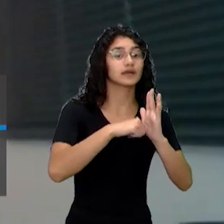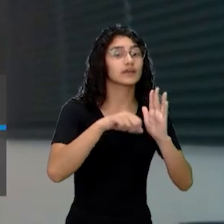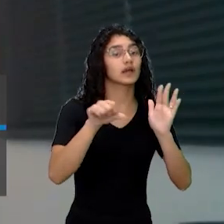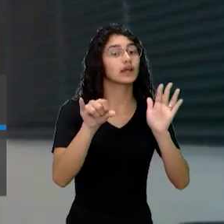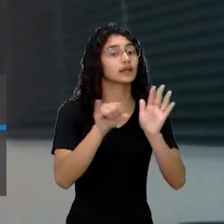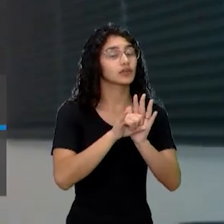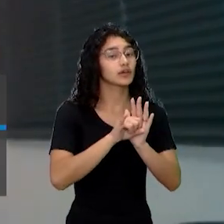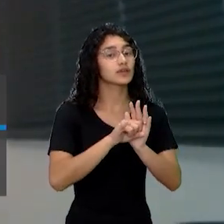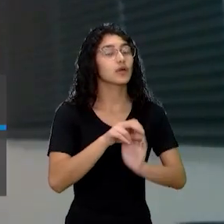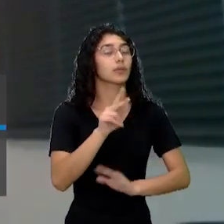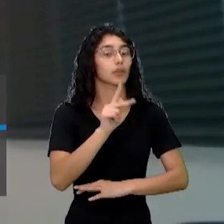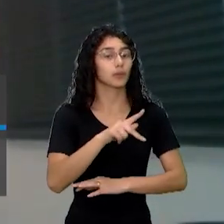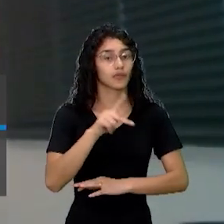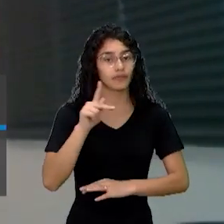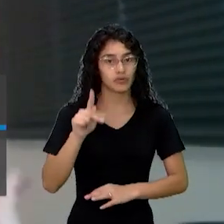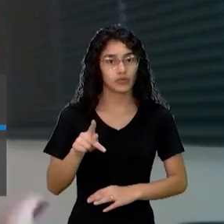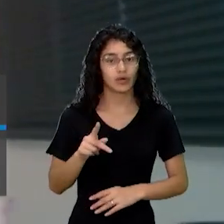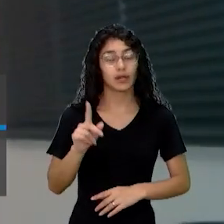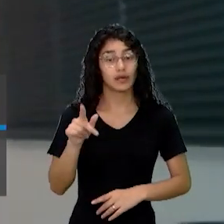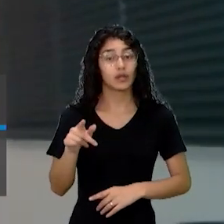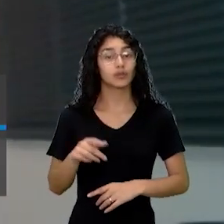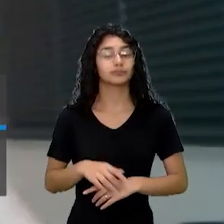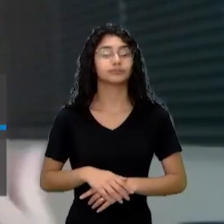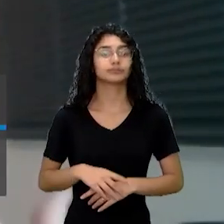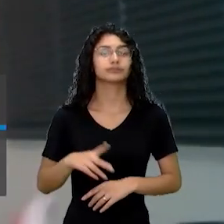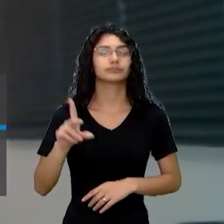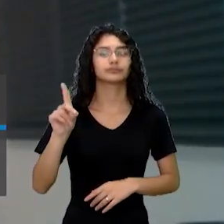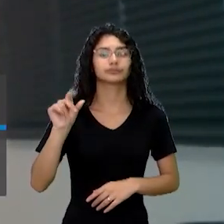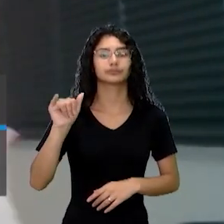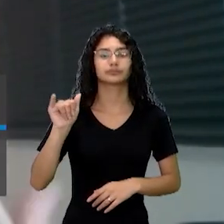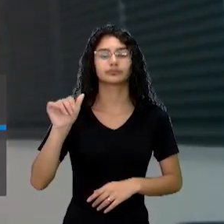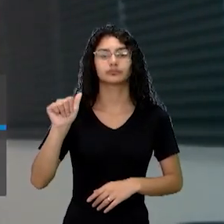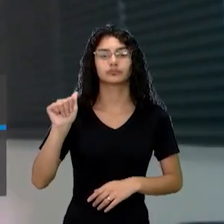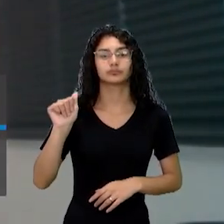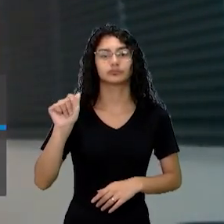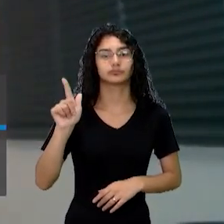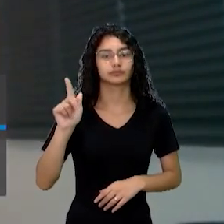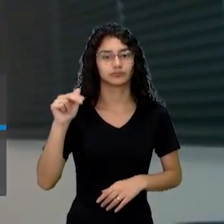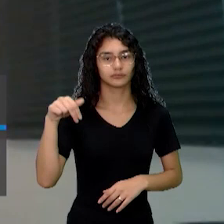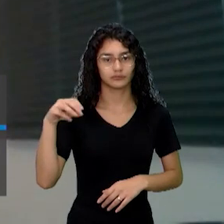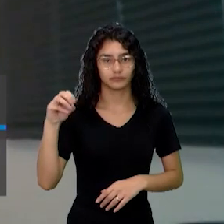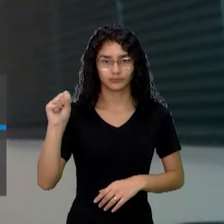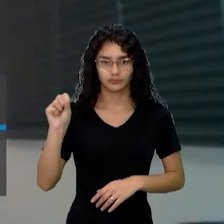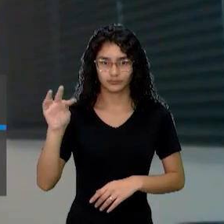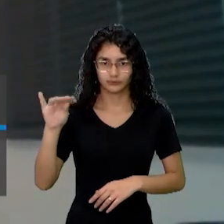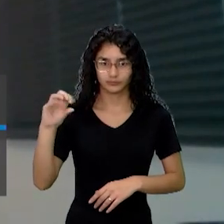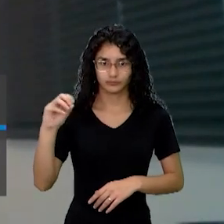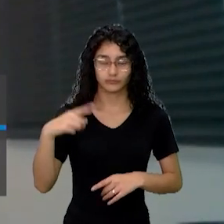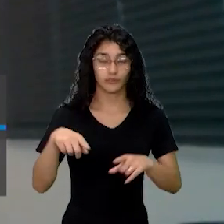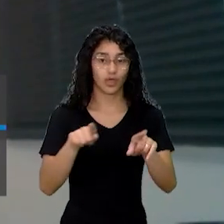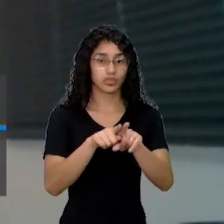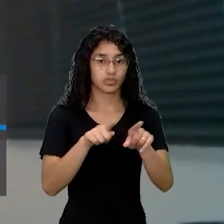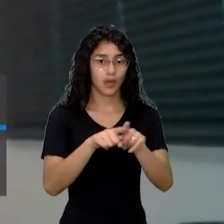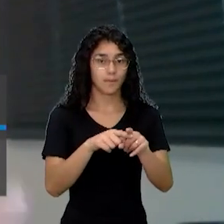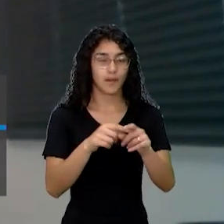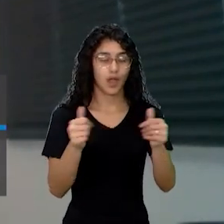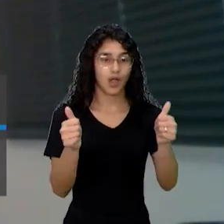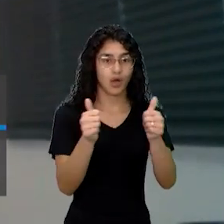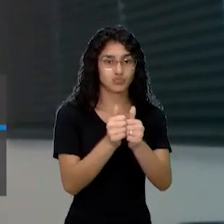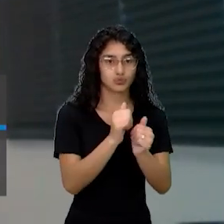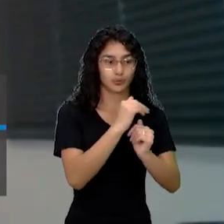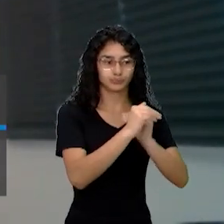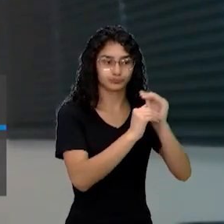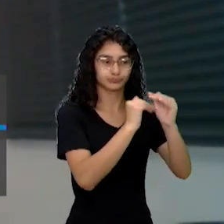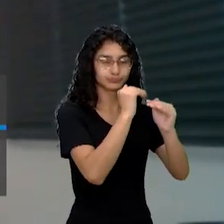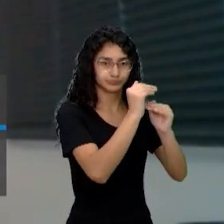é feita pelo professor e o diagnóstico ou a avaliação psicológica também pode ser complementar nesse processo. No mundo